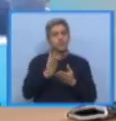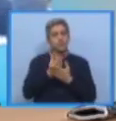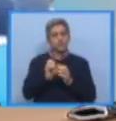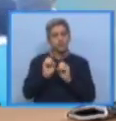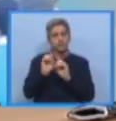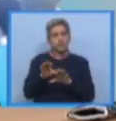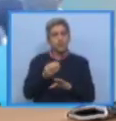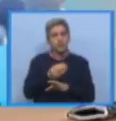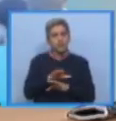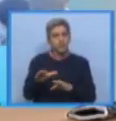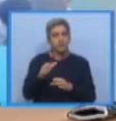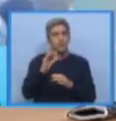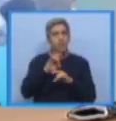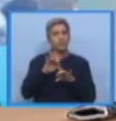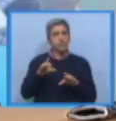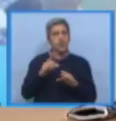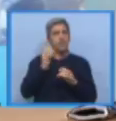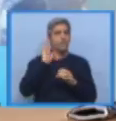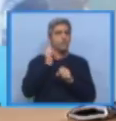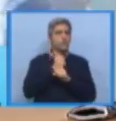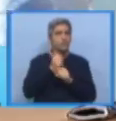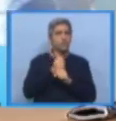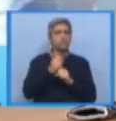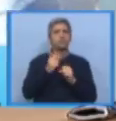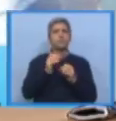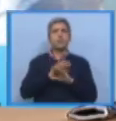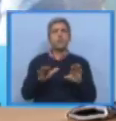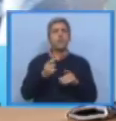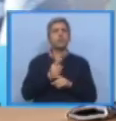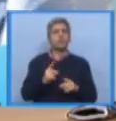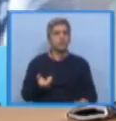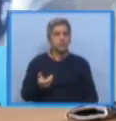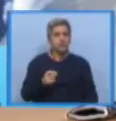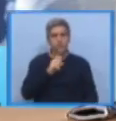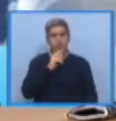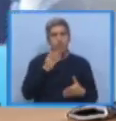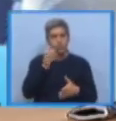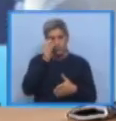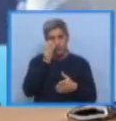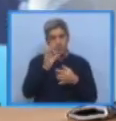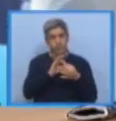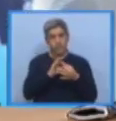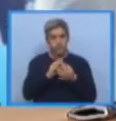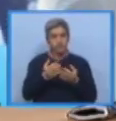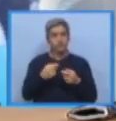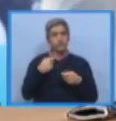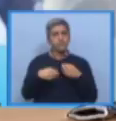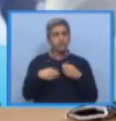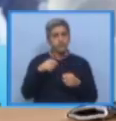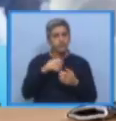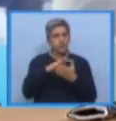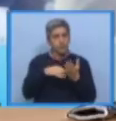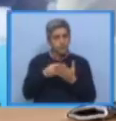para os funcionários. Deixou de haver depois, não se percebe bem porquê. É uma das medidas que pode ajudar nessa conciliação. A maior flexibilidade